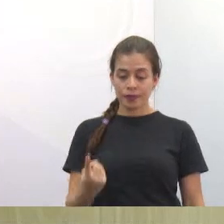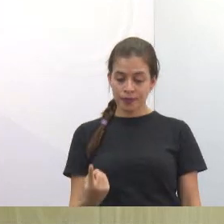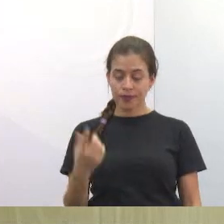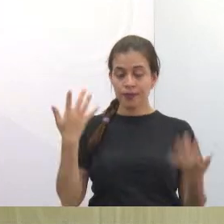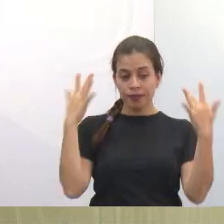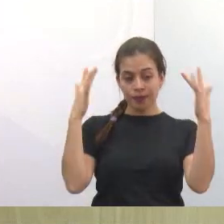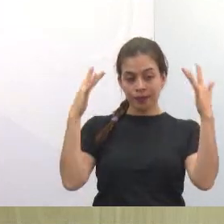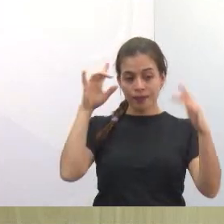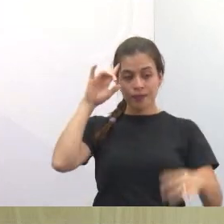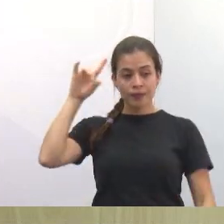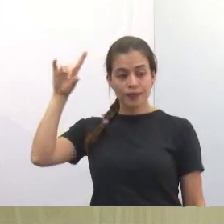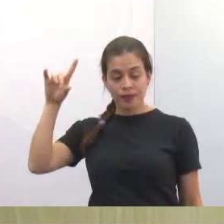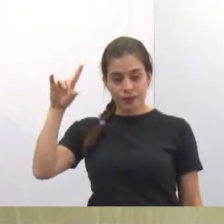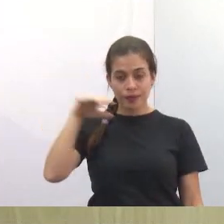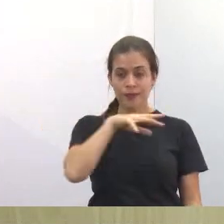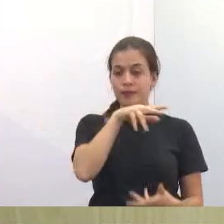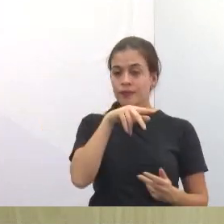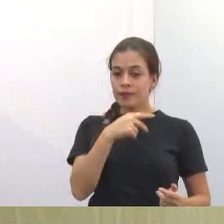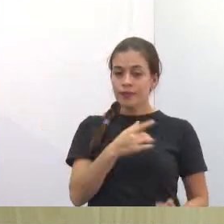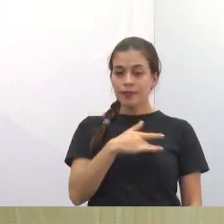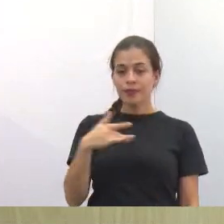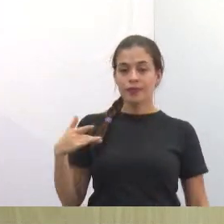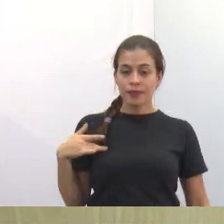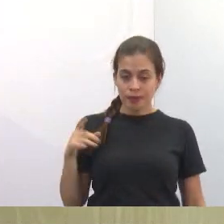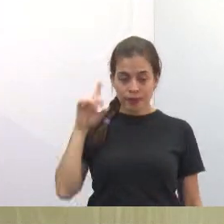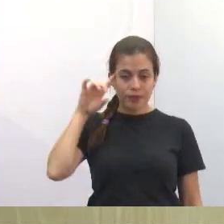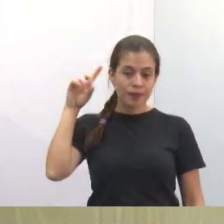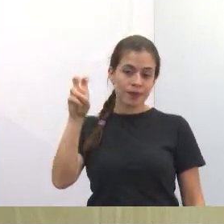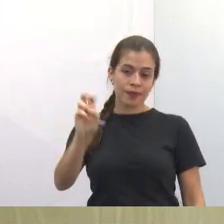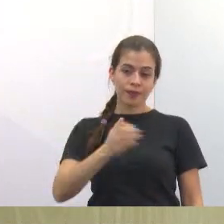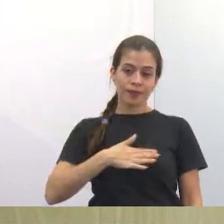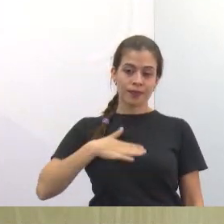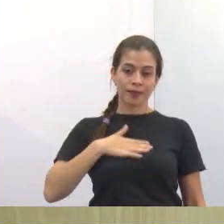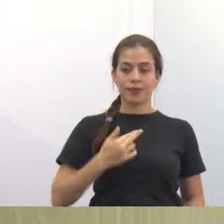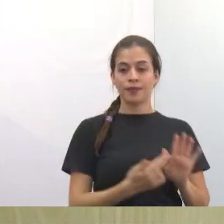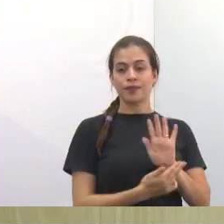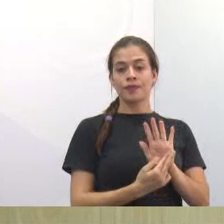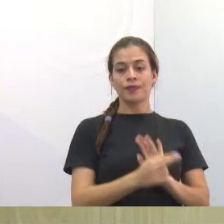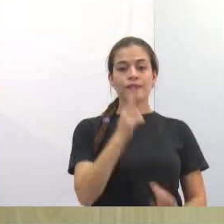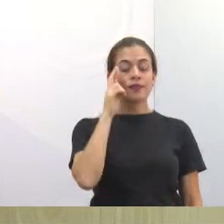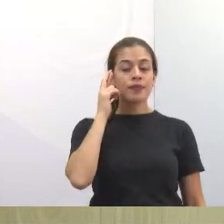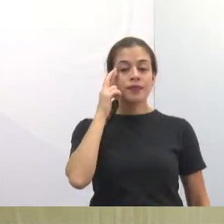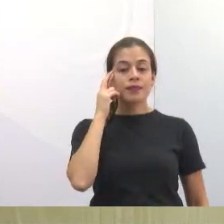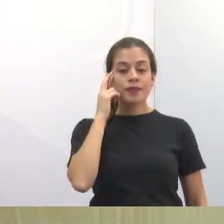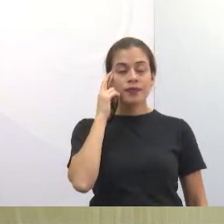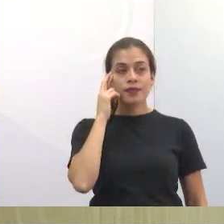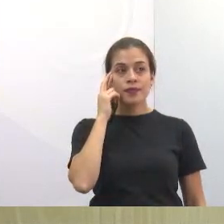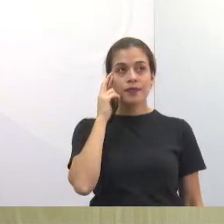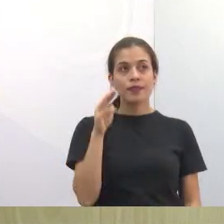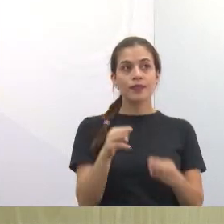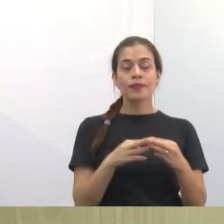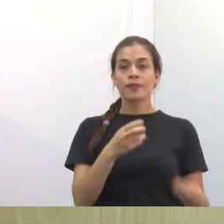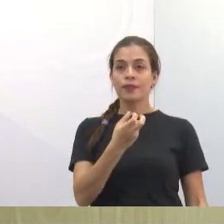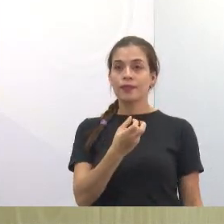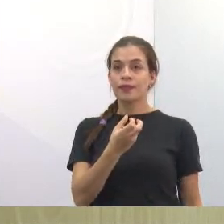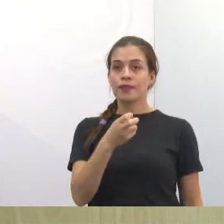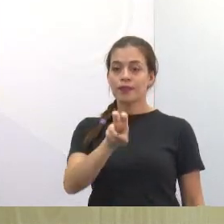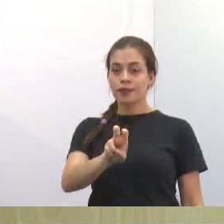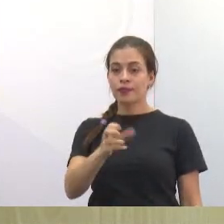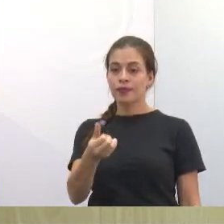pelo transcurso do Dia Nacional da Saúde, celebrado em 5 de agosto. Autoria, Roninha. Moção 562,